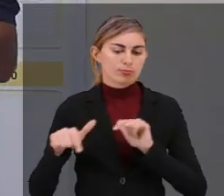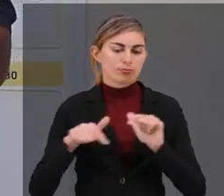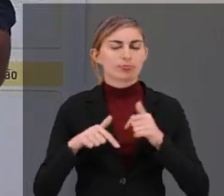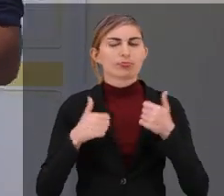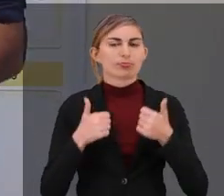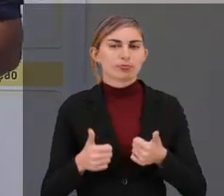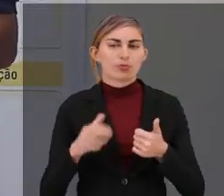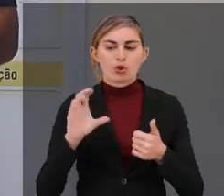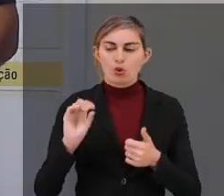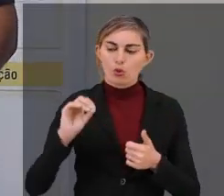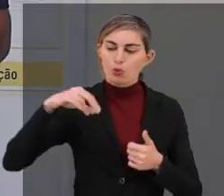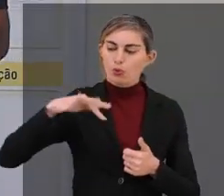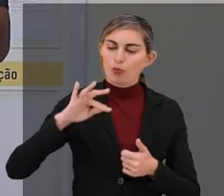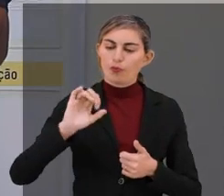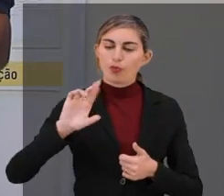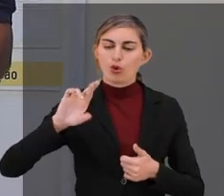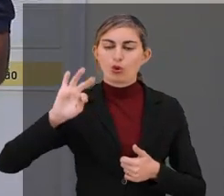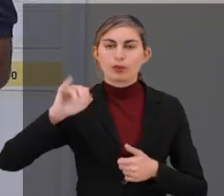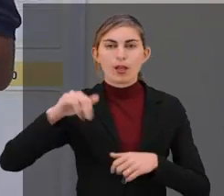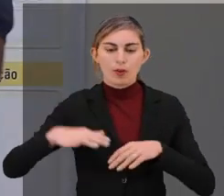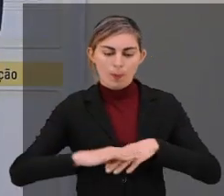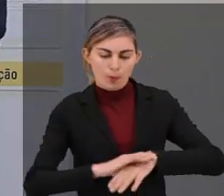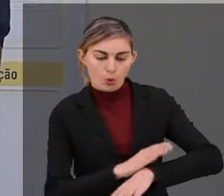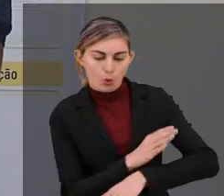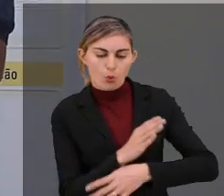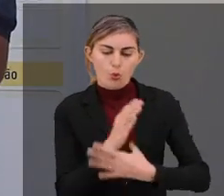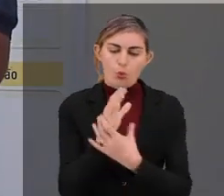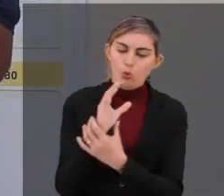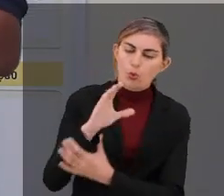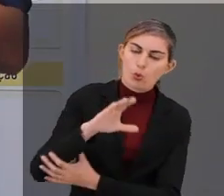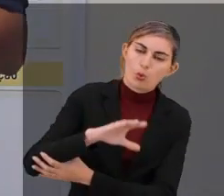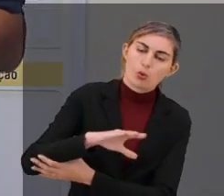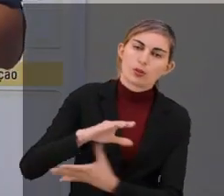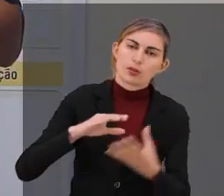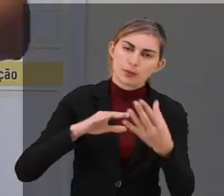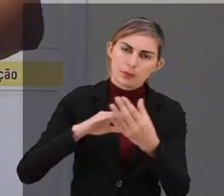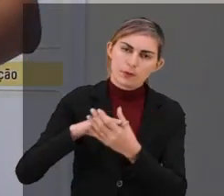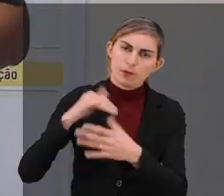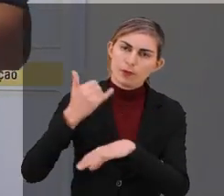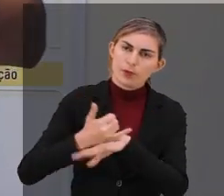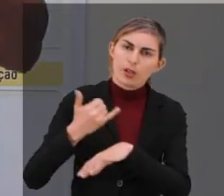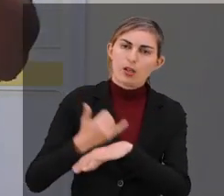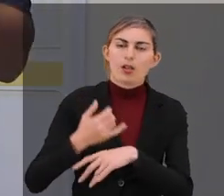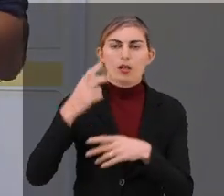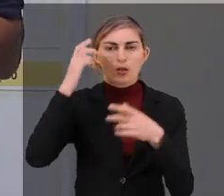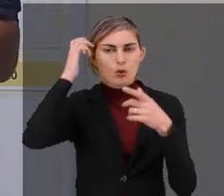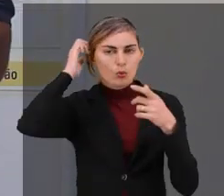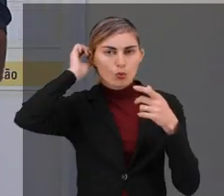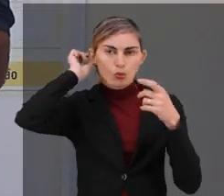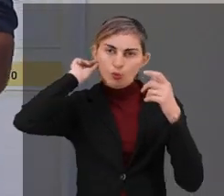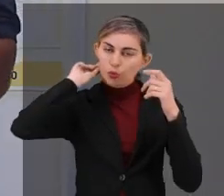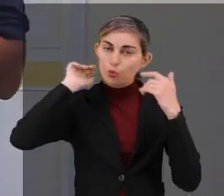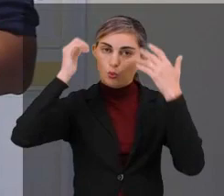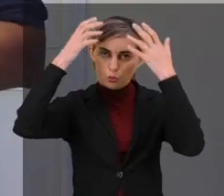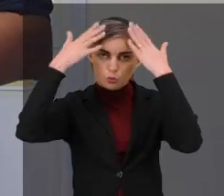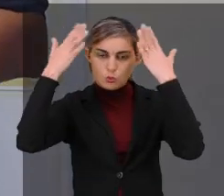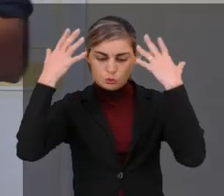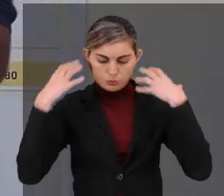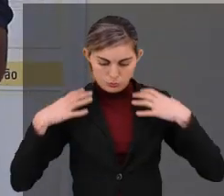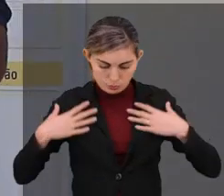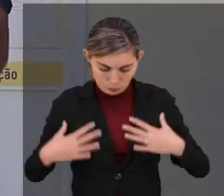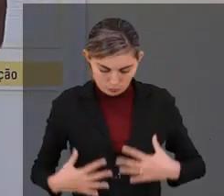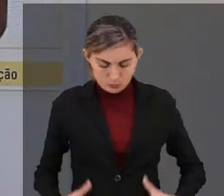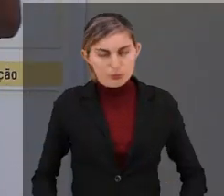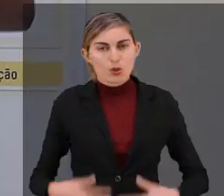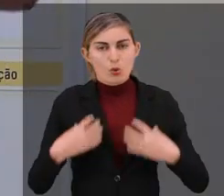Sim. A colocação de uma bota com uma biqueira de aço, a colocação ou um fardamento de melhor qualidade